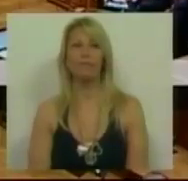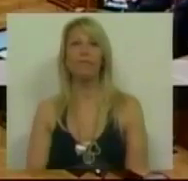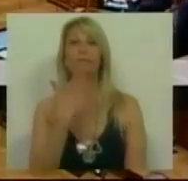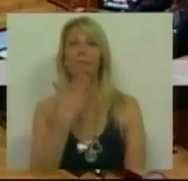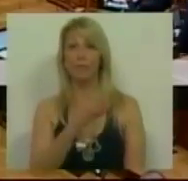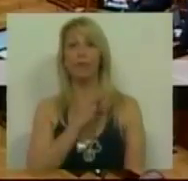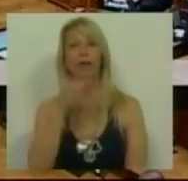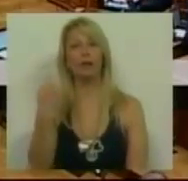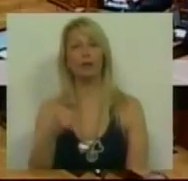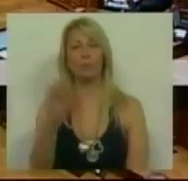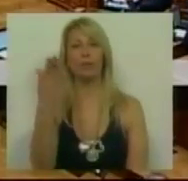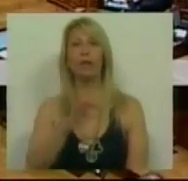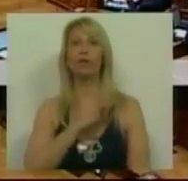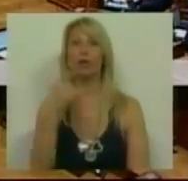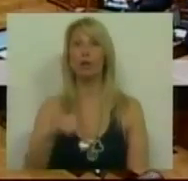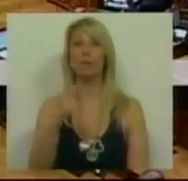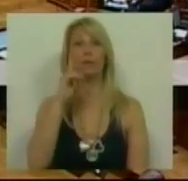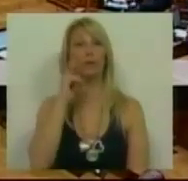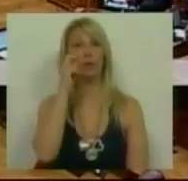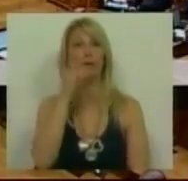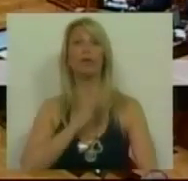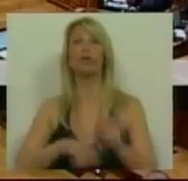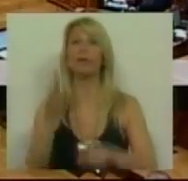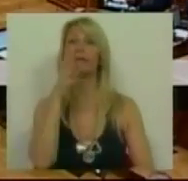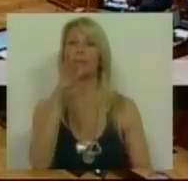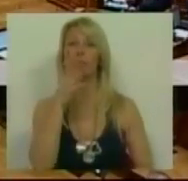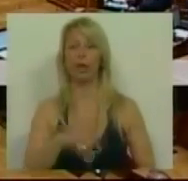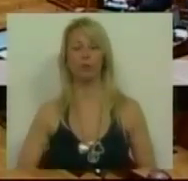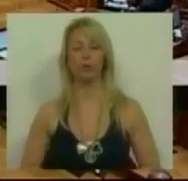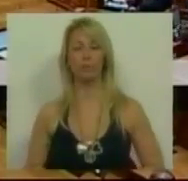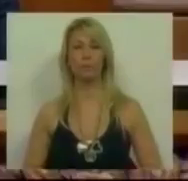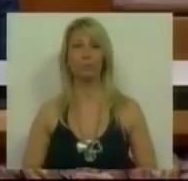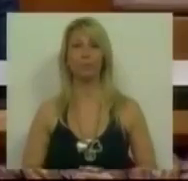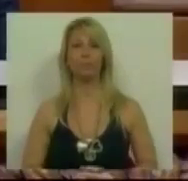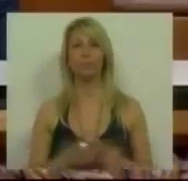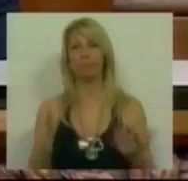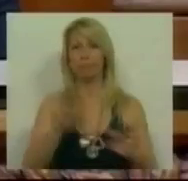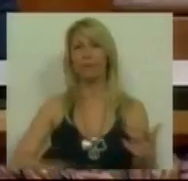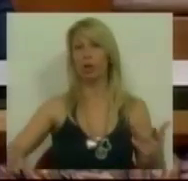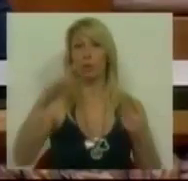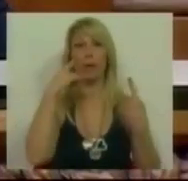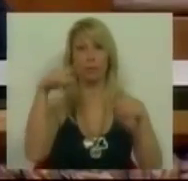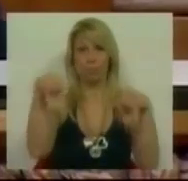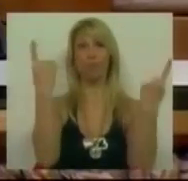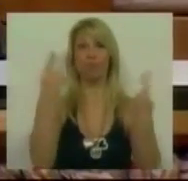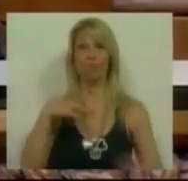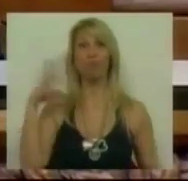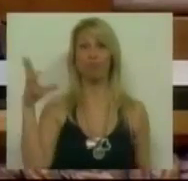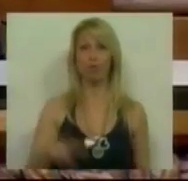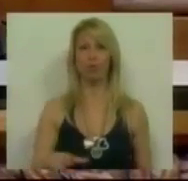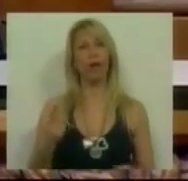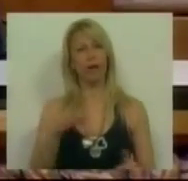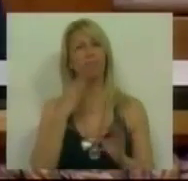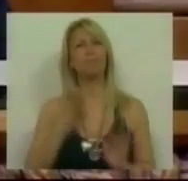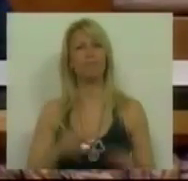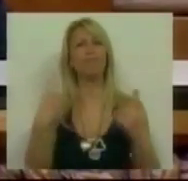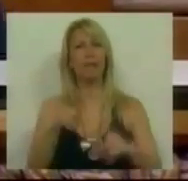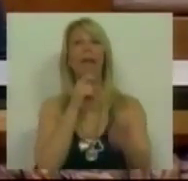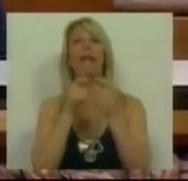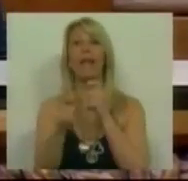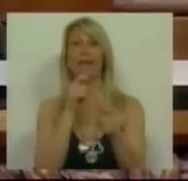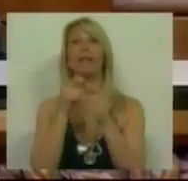Muito obrigado, Sr. Presidente. Sr. Presidente, senhoras e senhores deputados, no espaço público português há certamente entrevistas